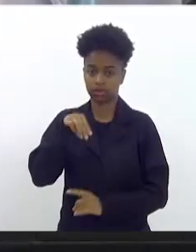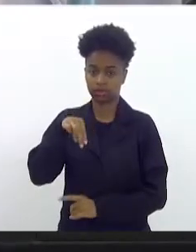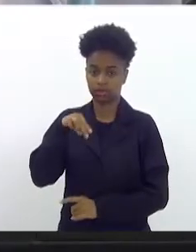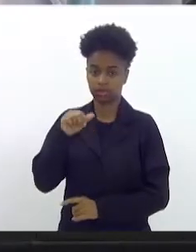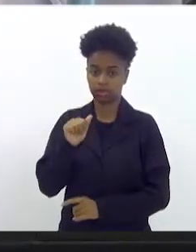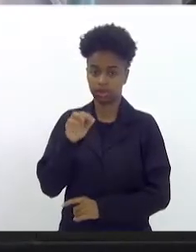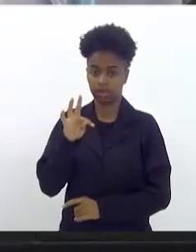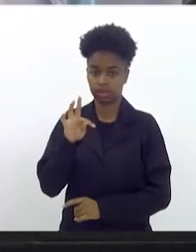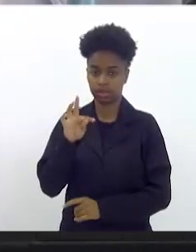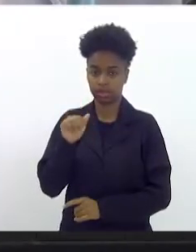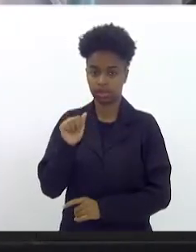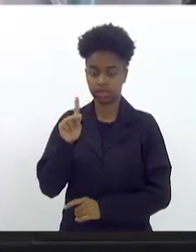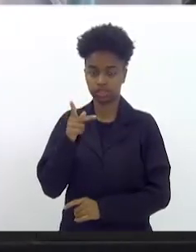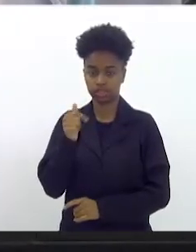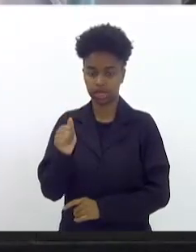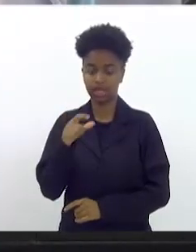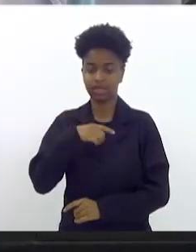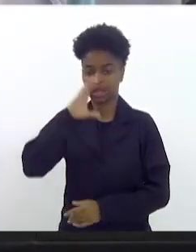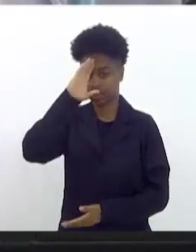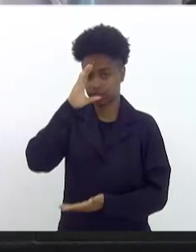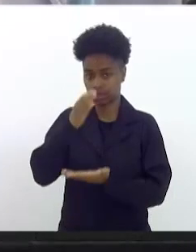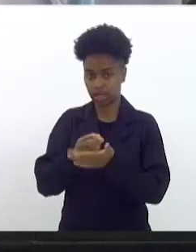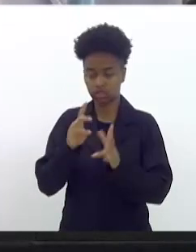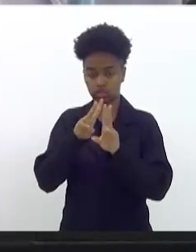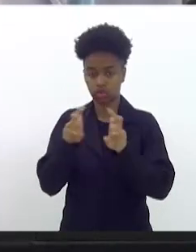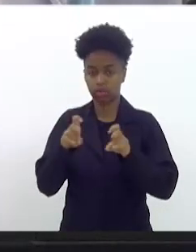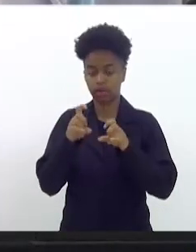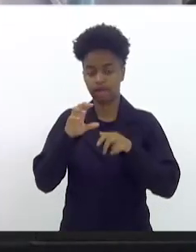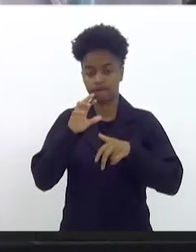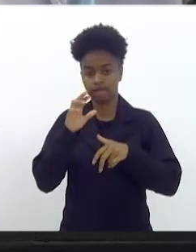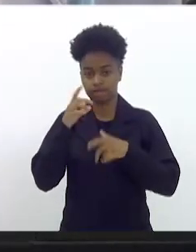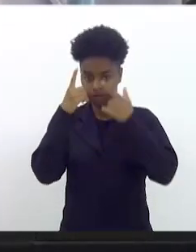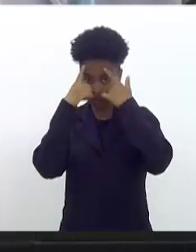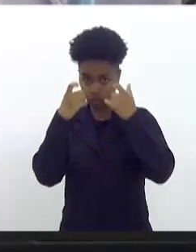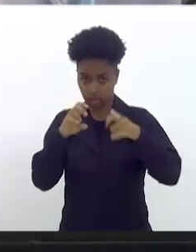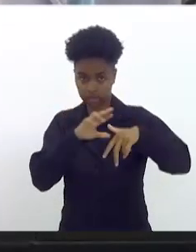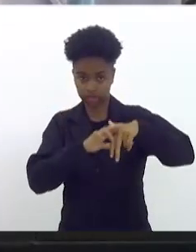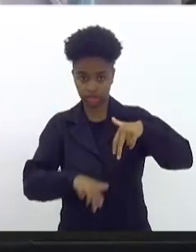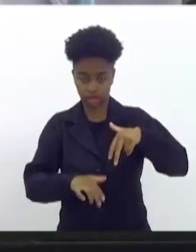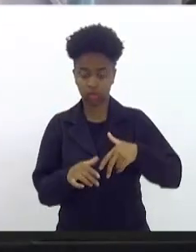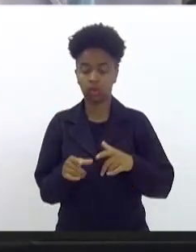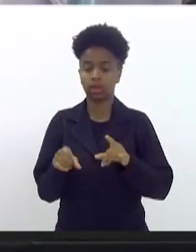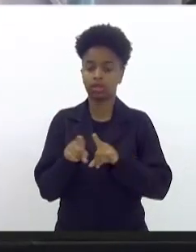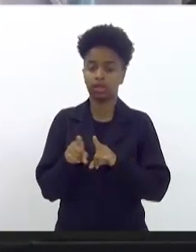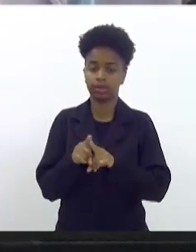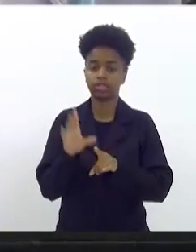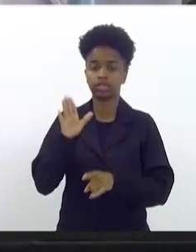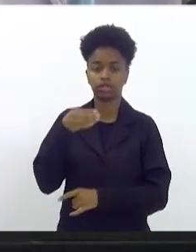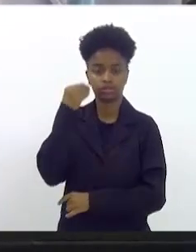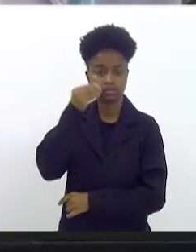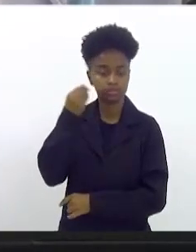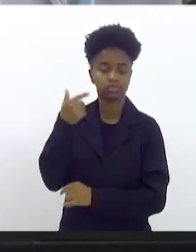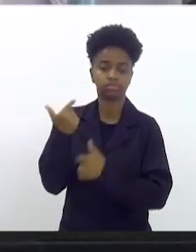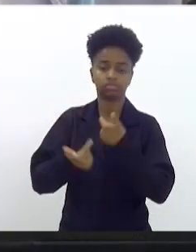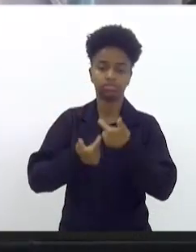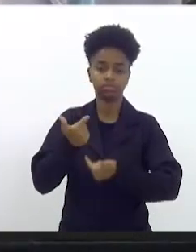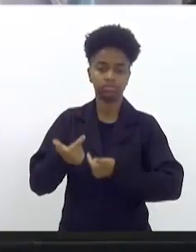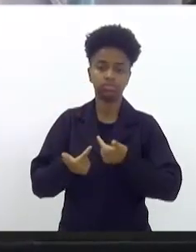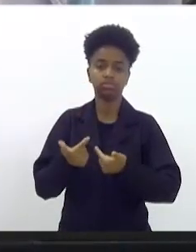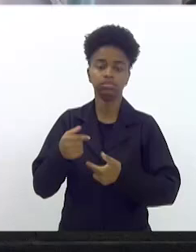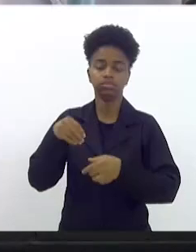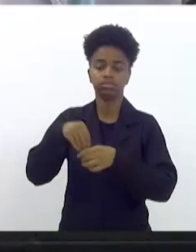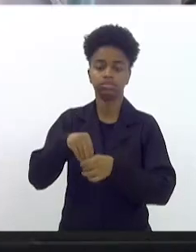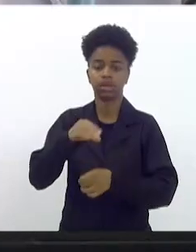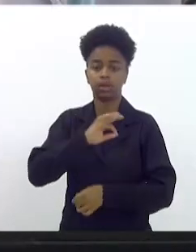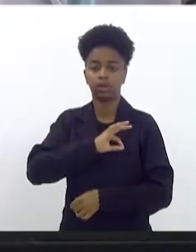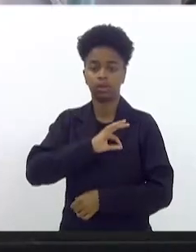sobre violência de gênero, tem uma experiência, trabalhou como inspetor da Polícia Civil na Delegacia